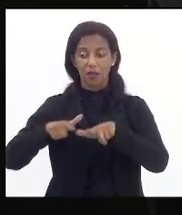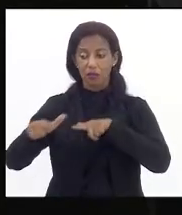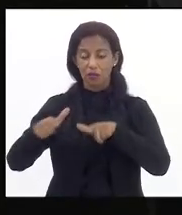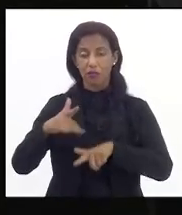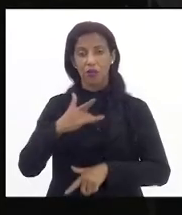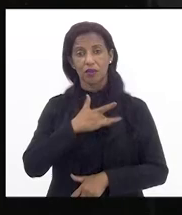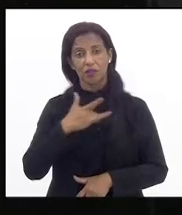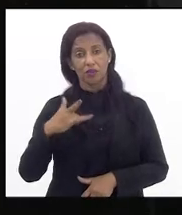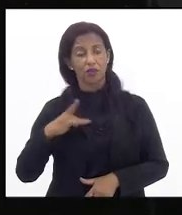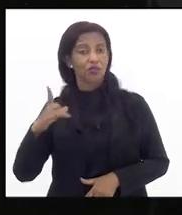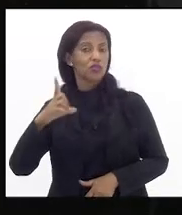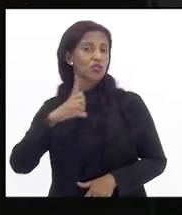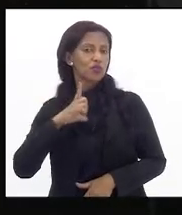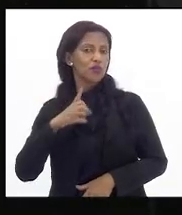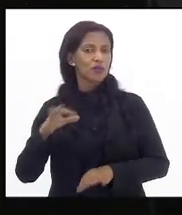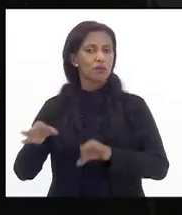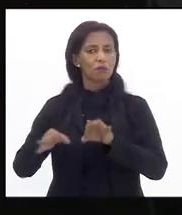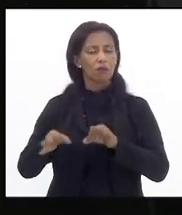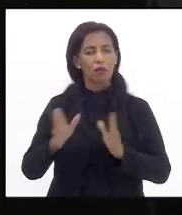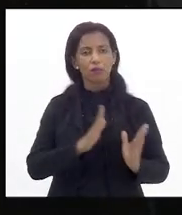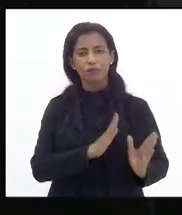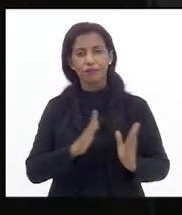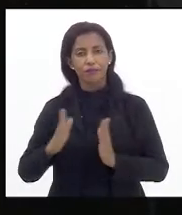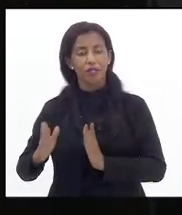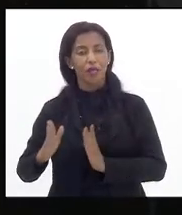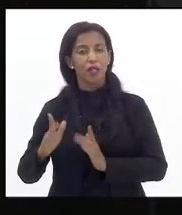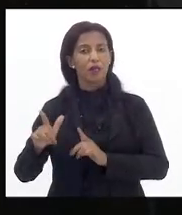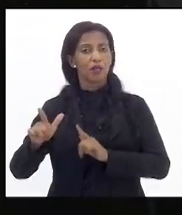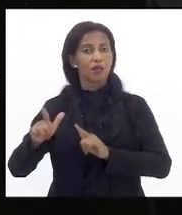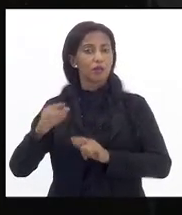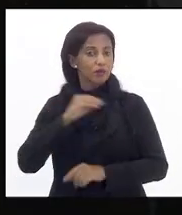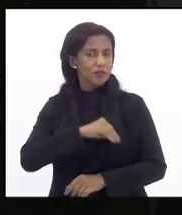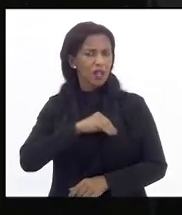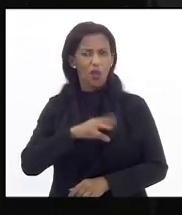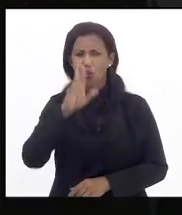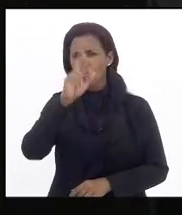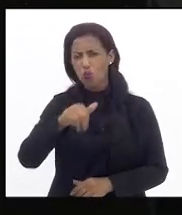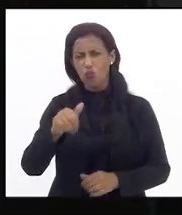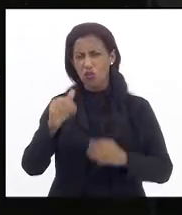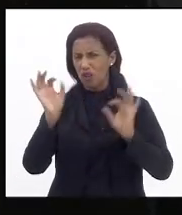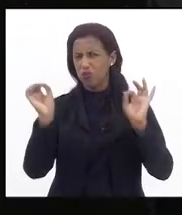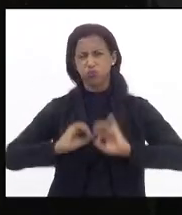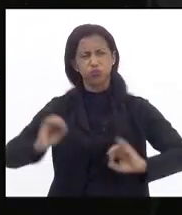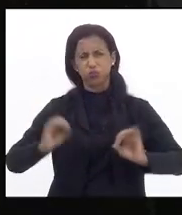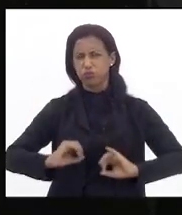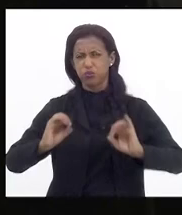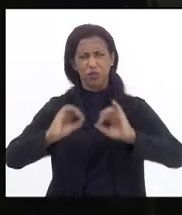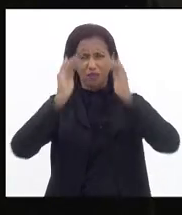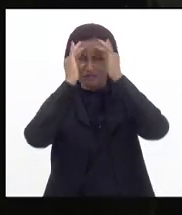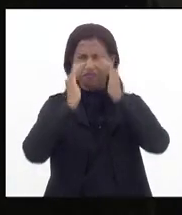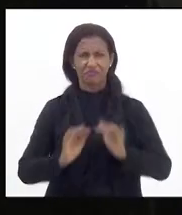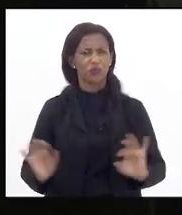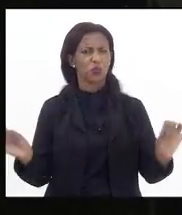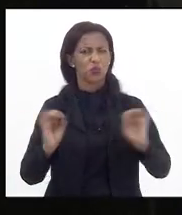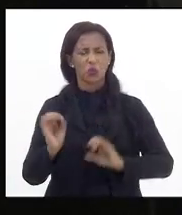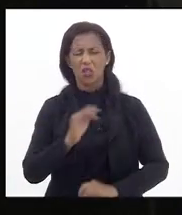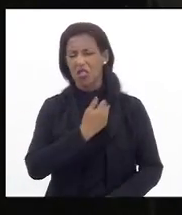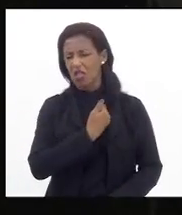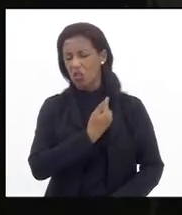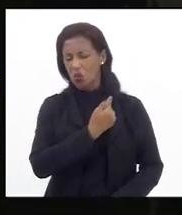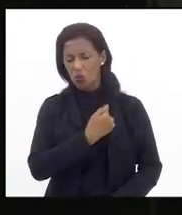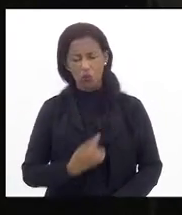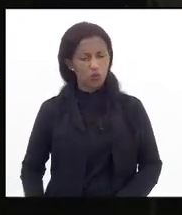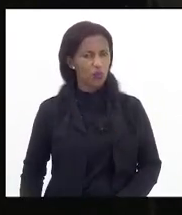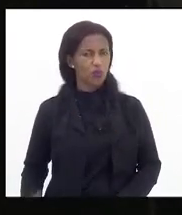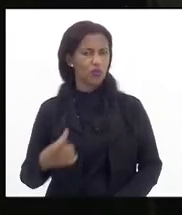da Saúde tivessem um plano de cargos carreiras e salários nunca foi cumprida nem quando o governo tava no